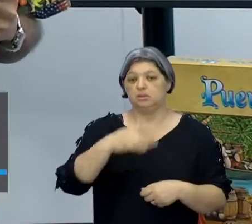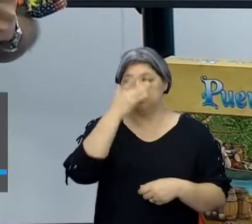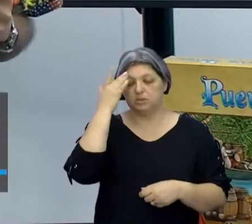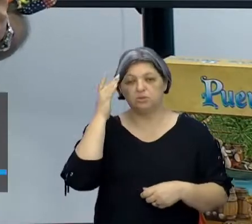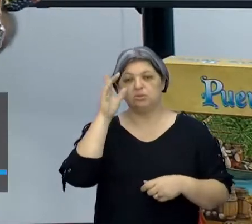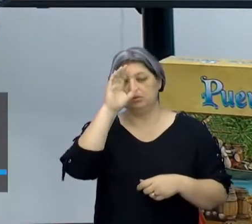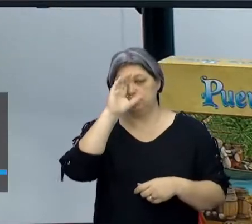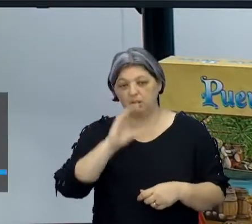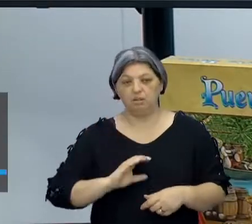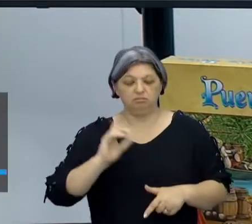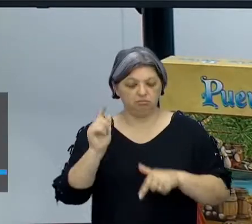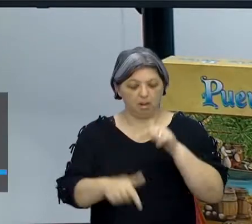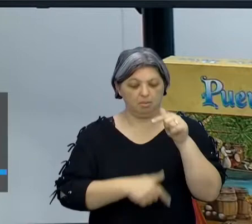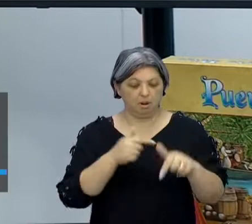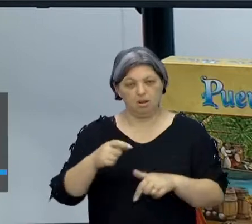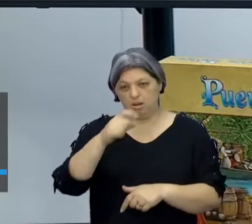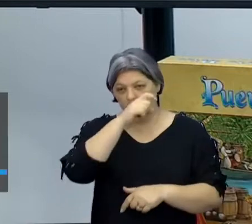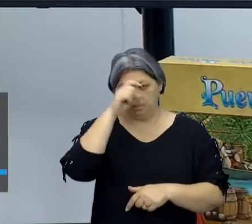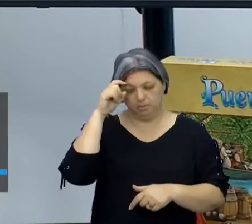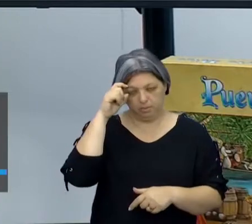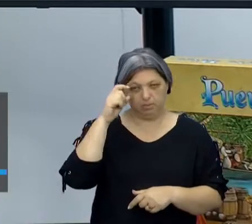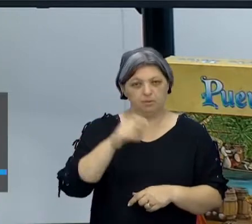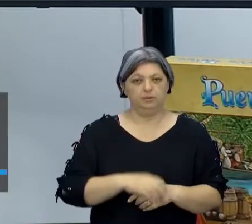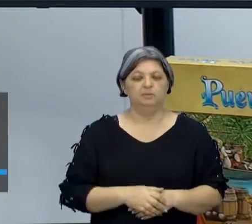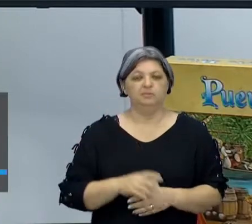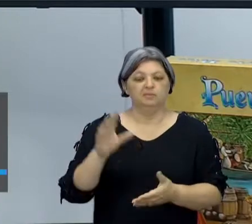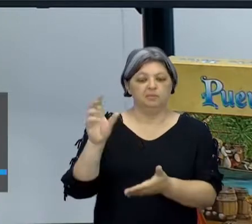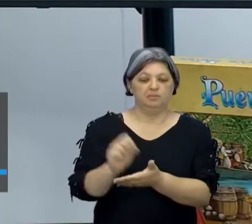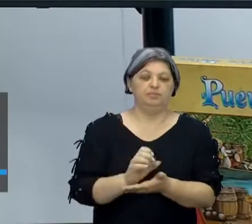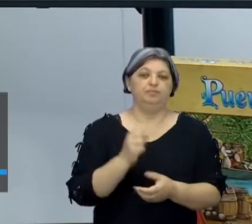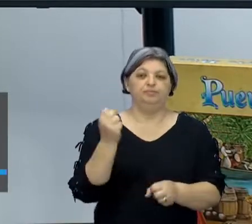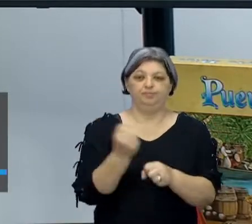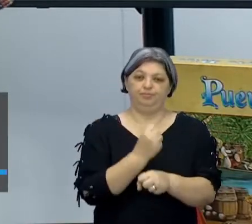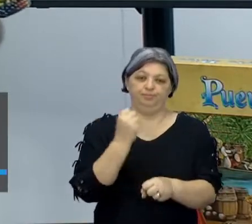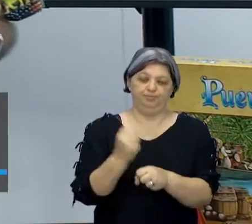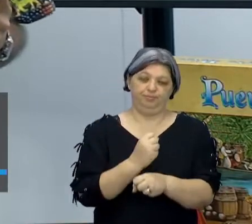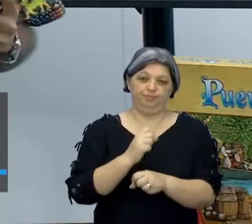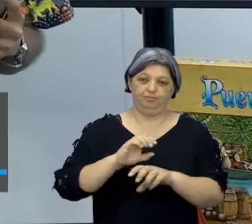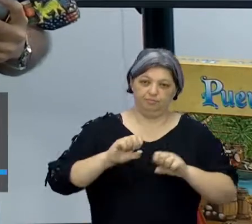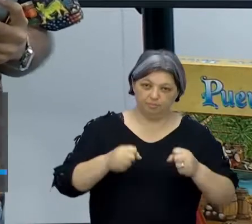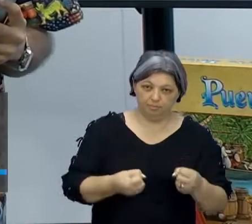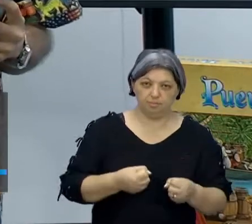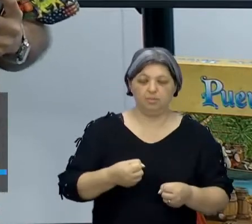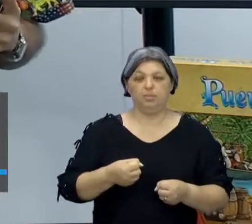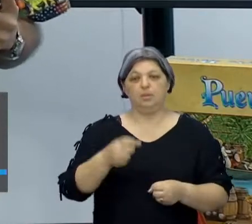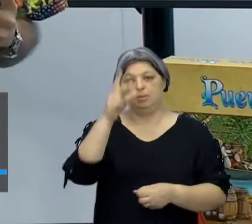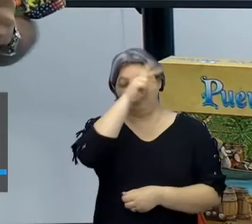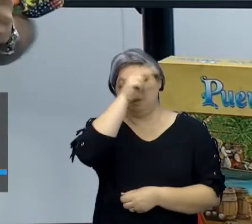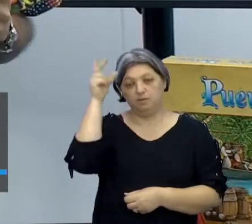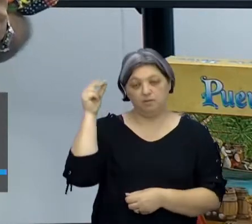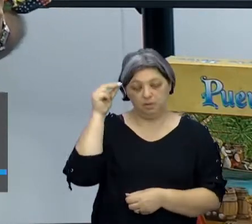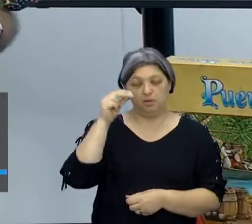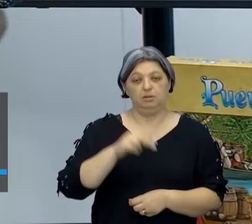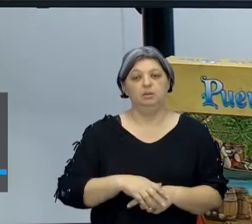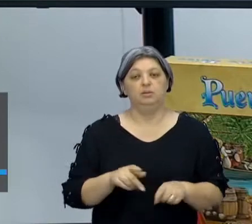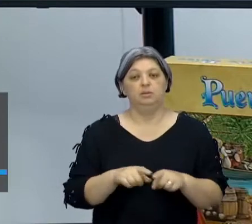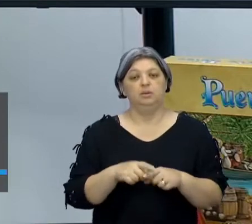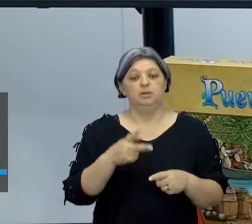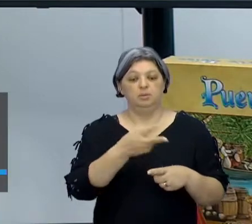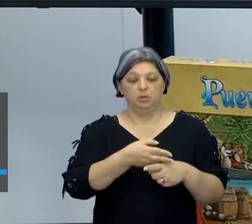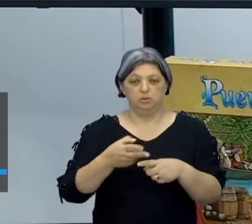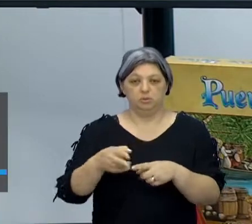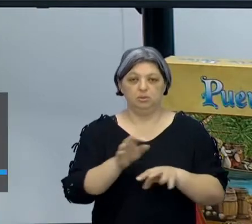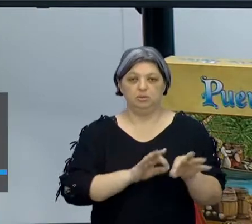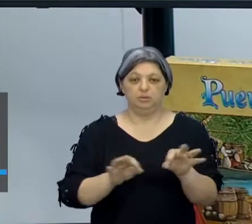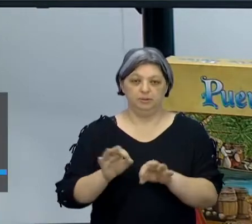para prosperar, colonos destemidos, construtores esforçados, prefeitos benevolentes, produtores